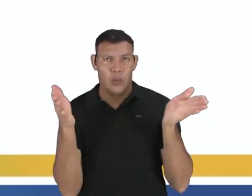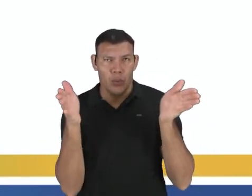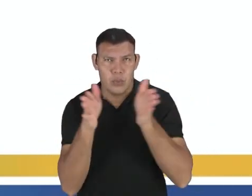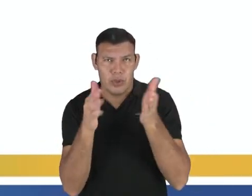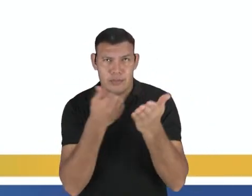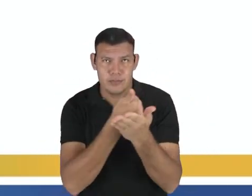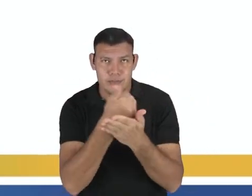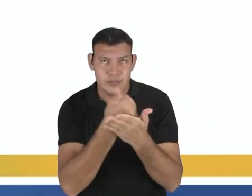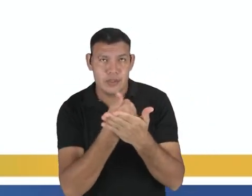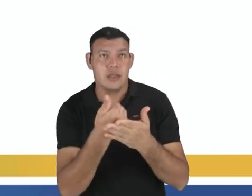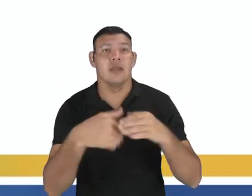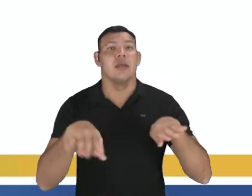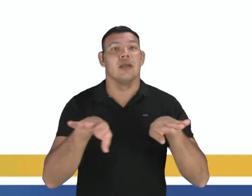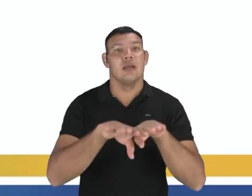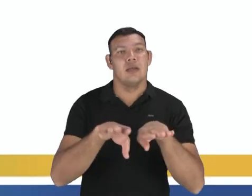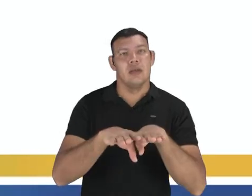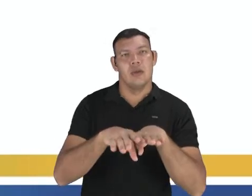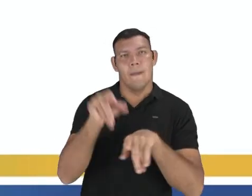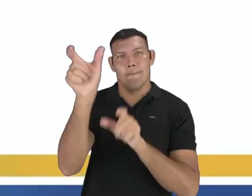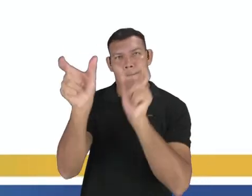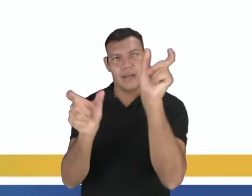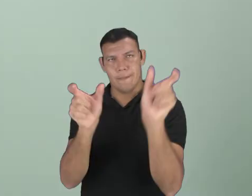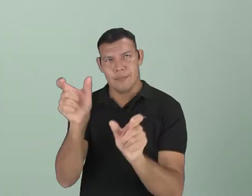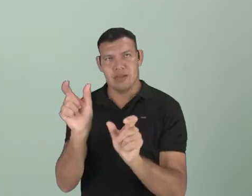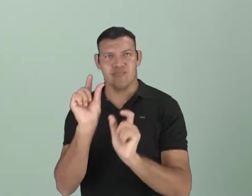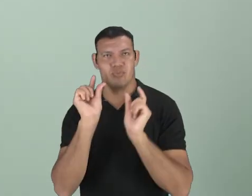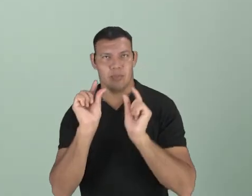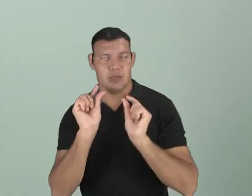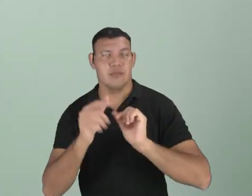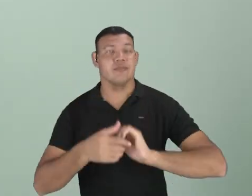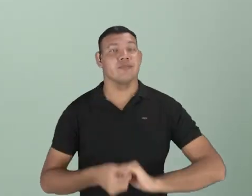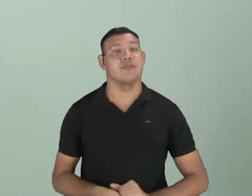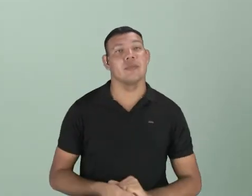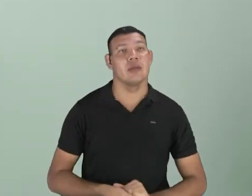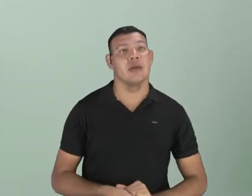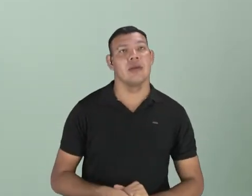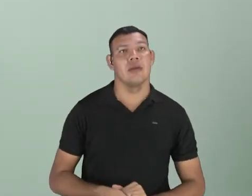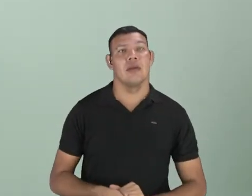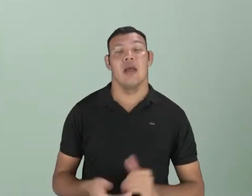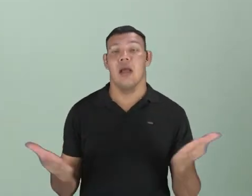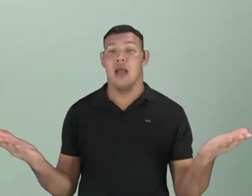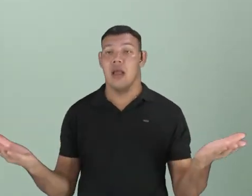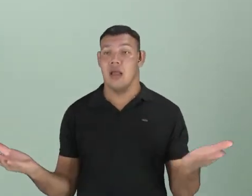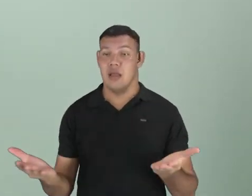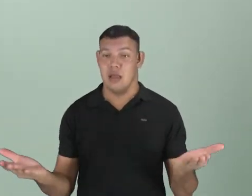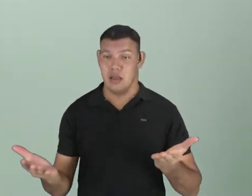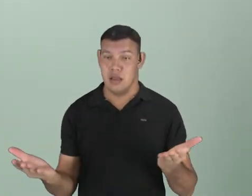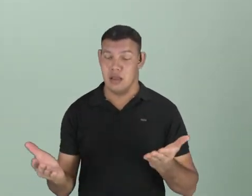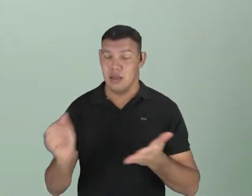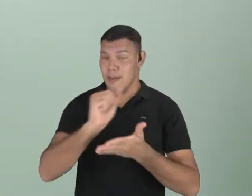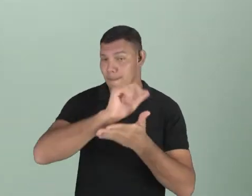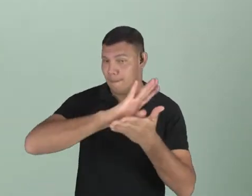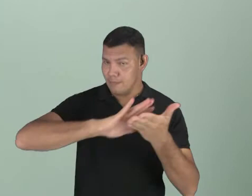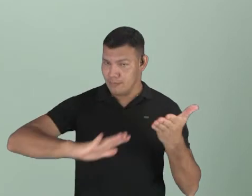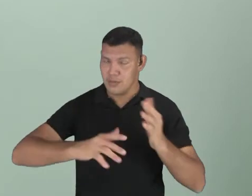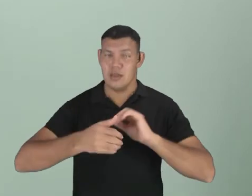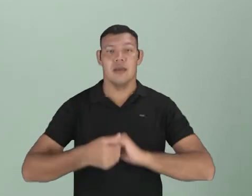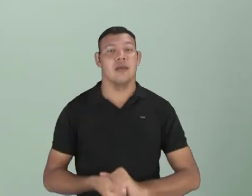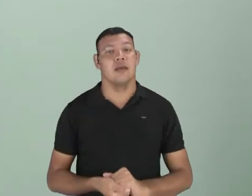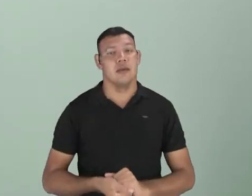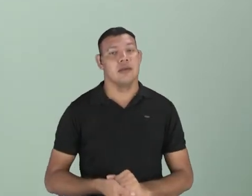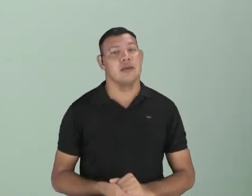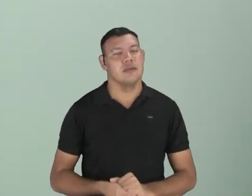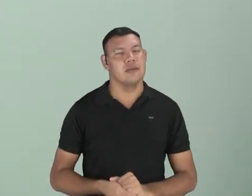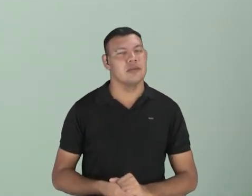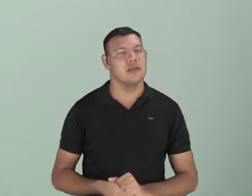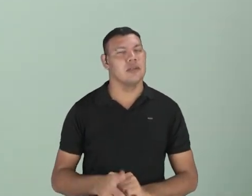personagens, que existem em razão de um só núcleo. Agora nós vamos exercitar um pouquinho para ver o